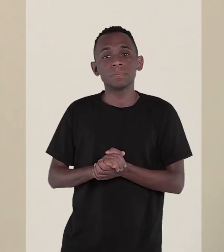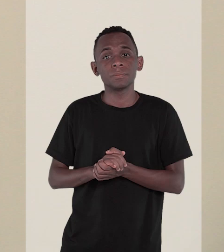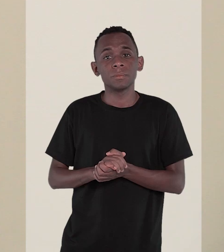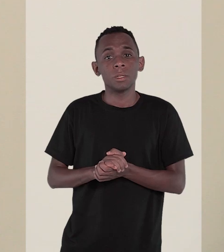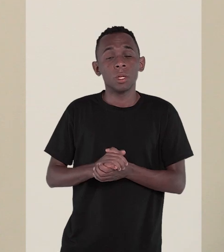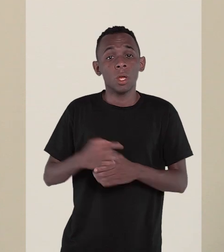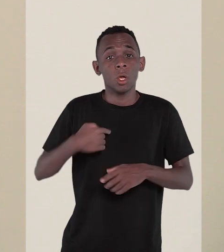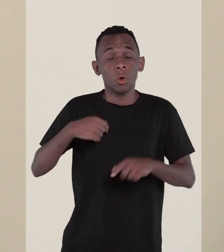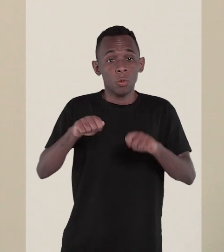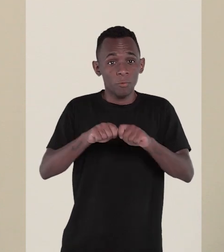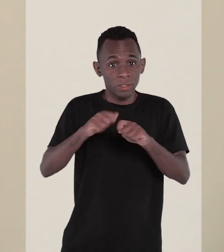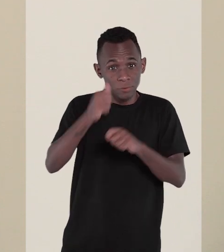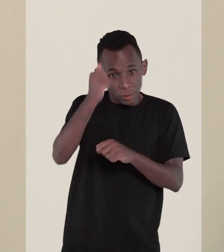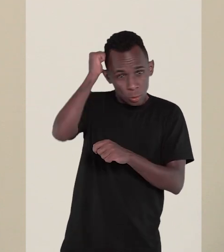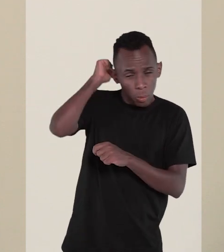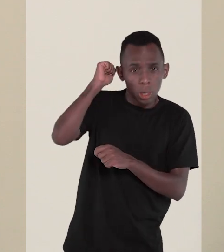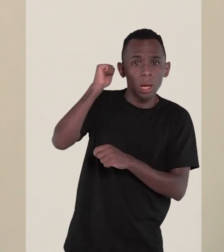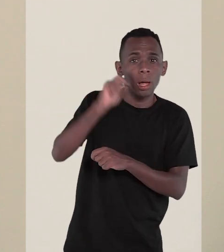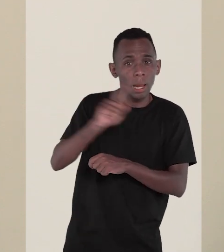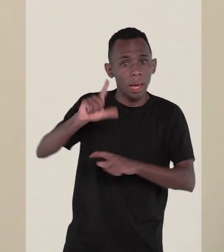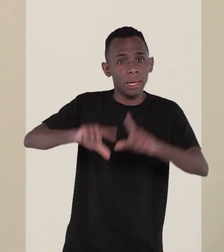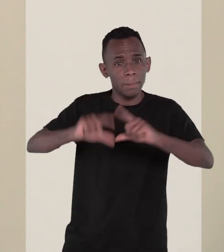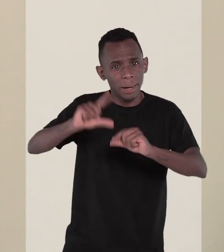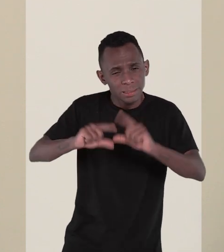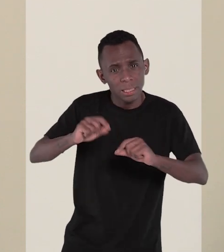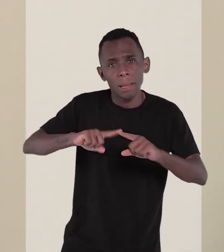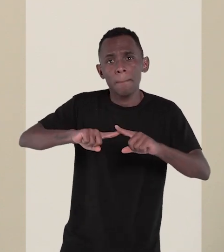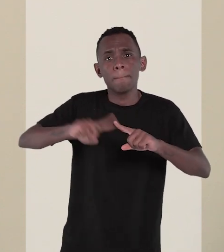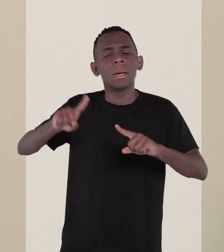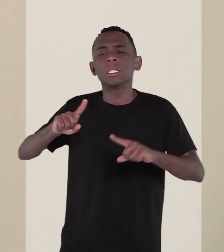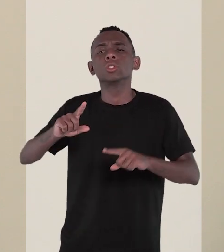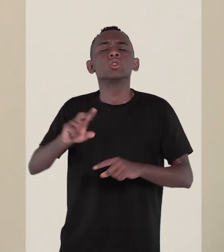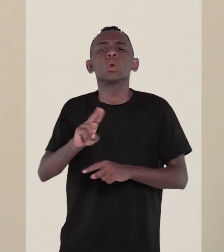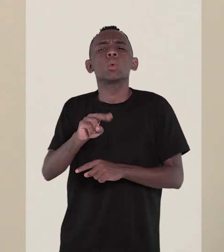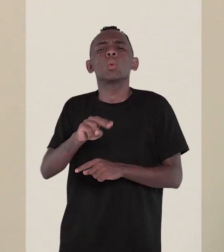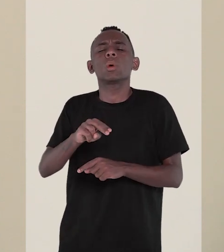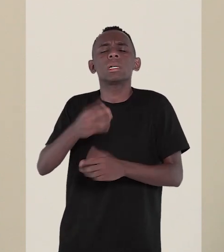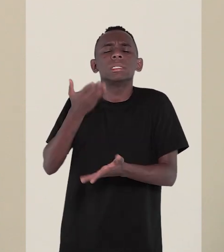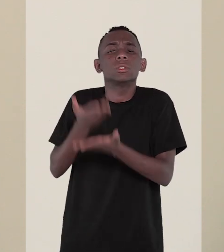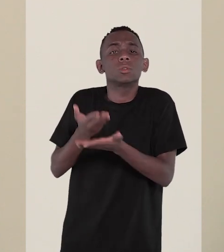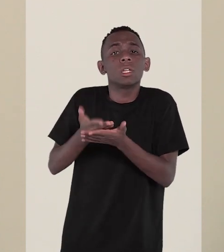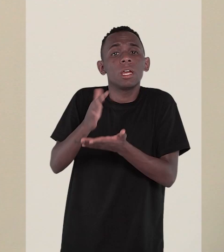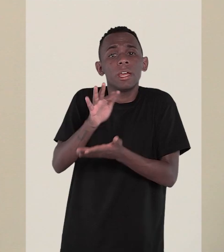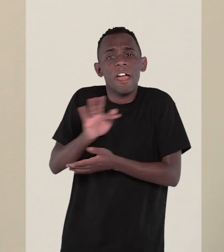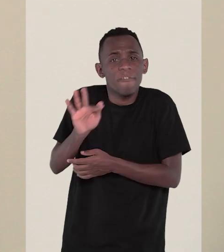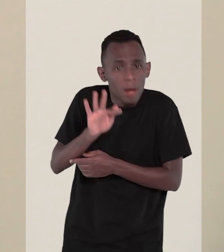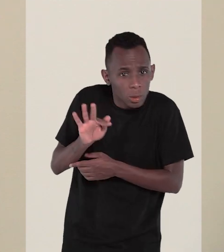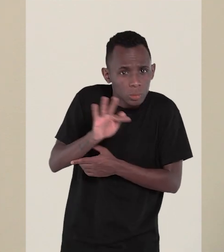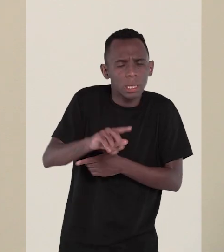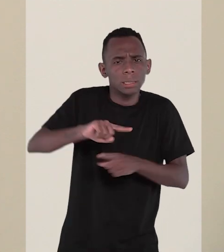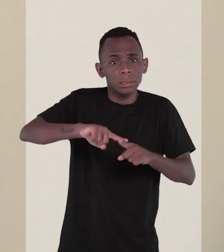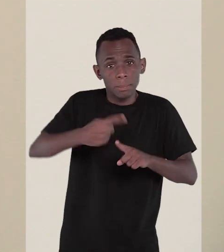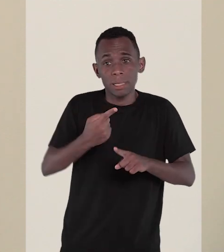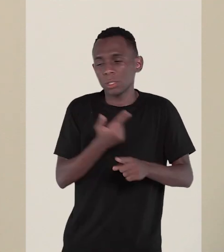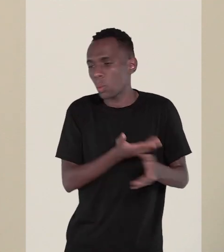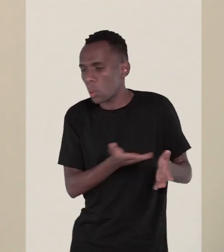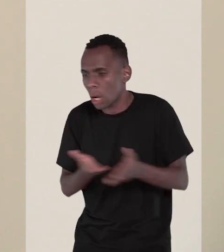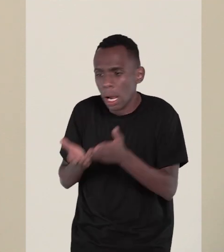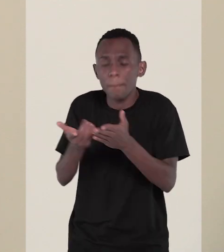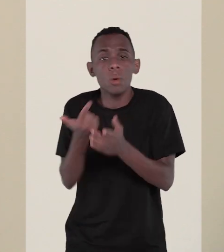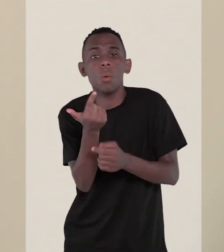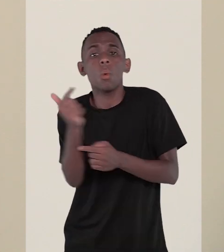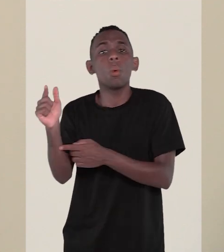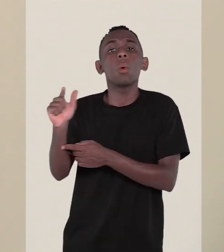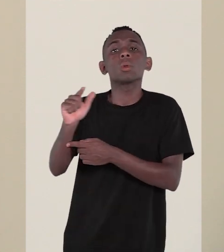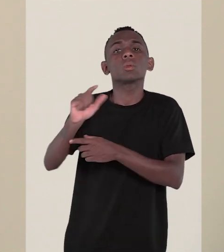eu cheguei a prestar um vestibular em Brasília, onde eu morava, mas eu nunca fiz faculdade. Mas tinha o desejo, mas eu fui trabalhar, fui cantar